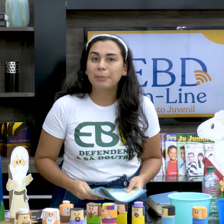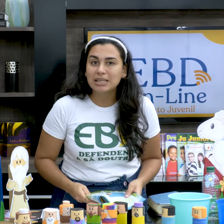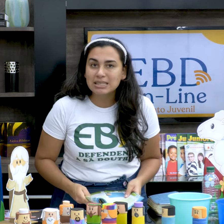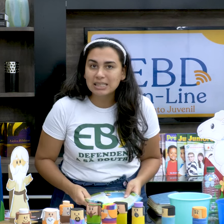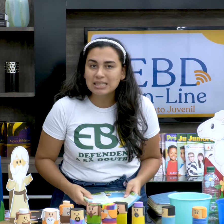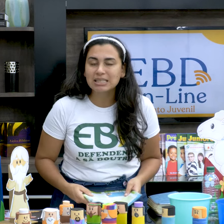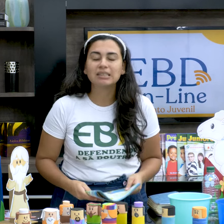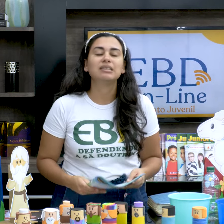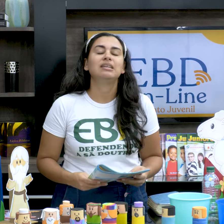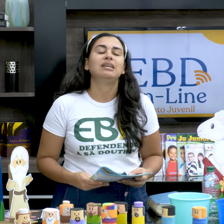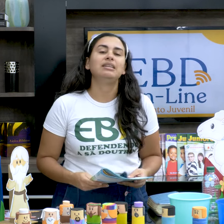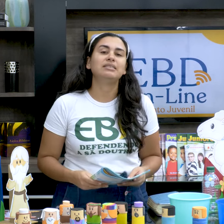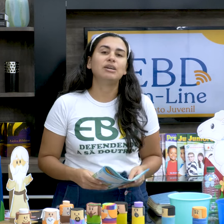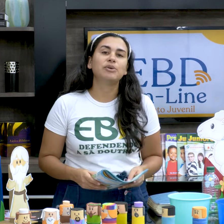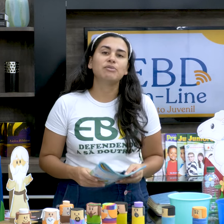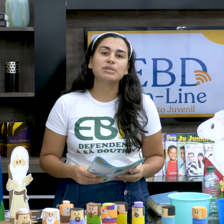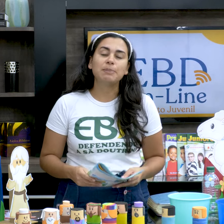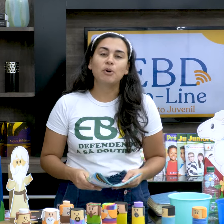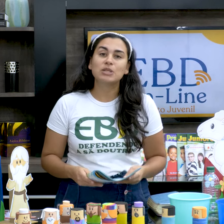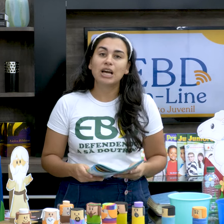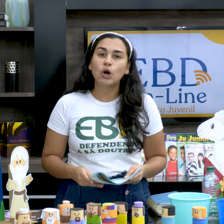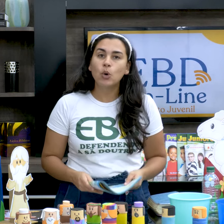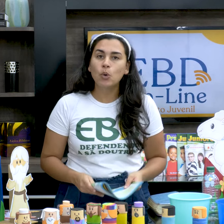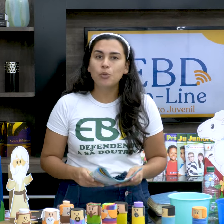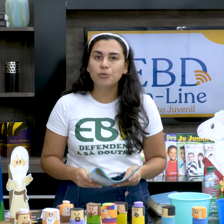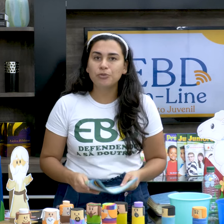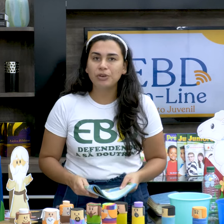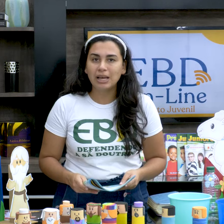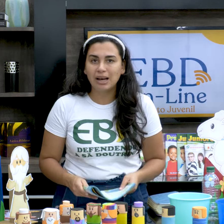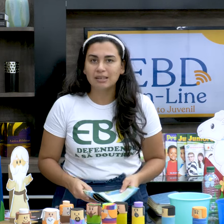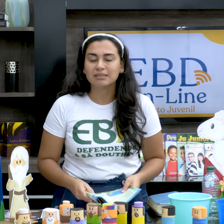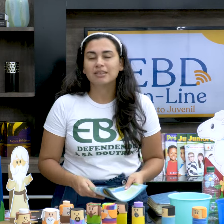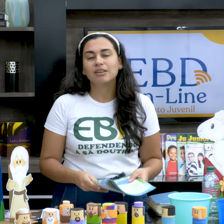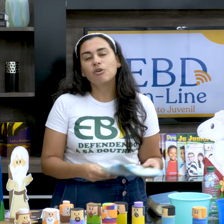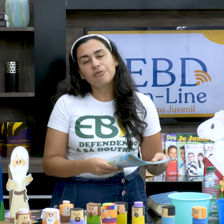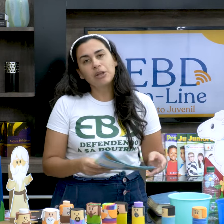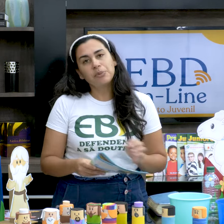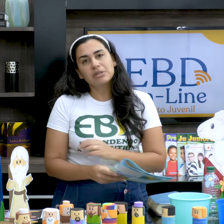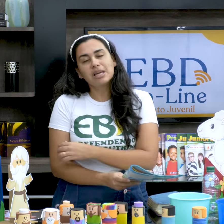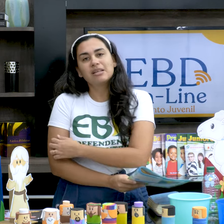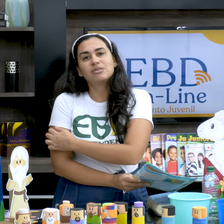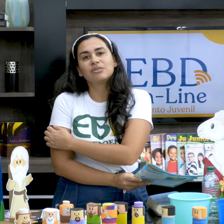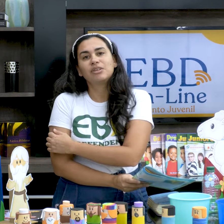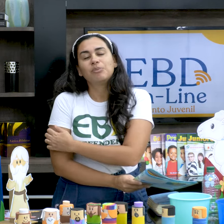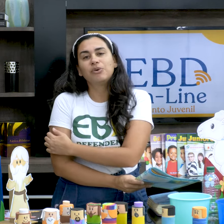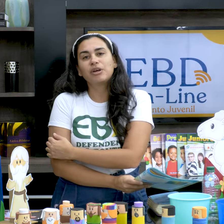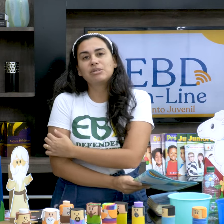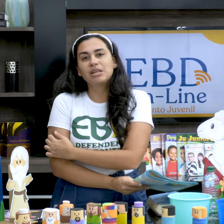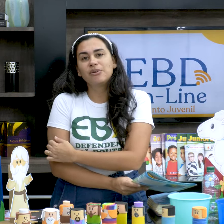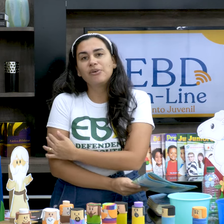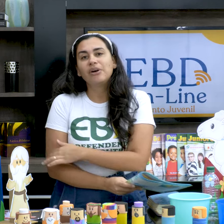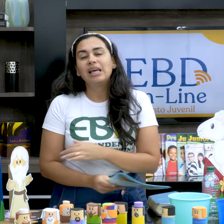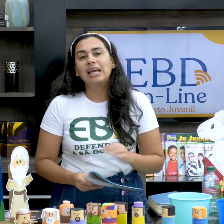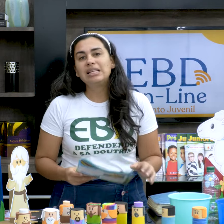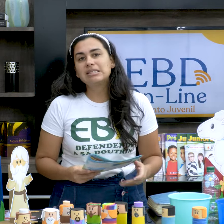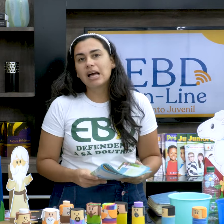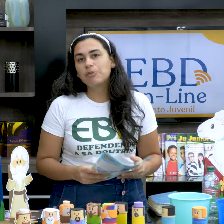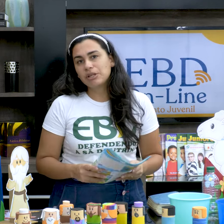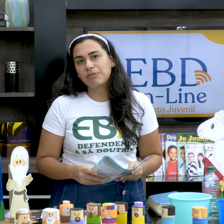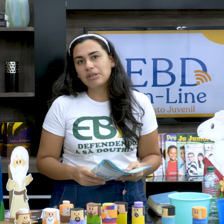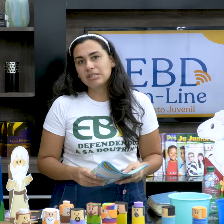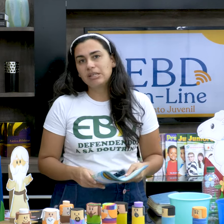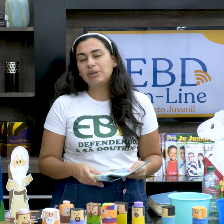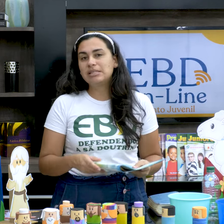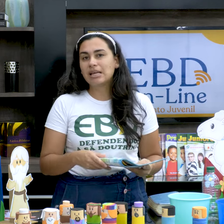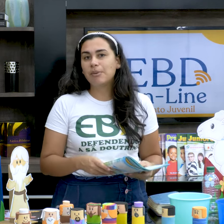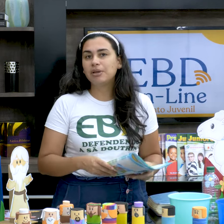gente precisa. Então, que você possa confiar. Confiar no processo. Porque o Senhor, ele sabe